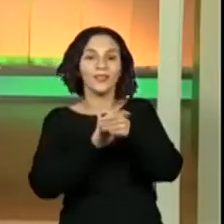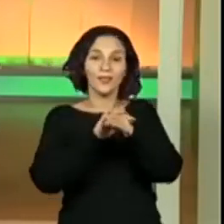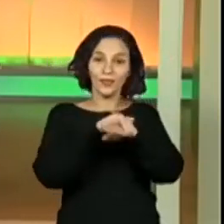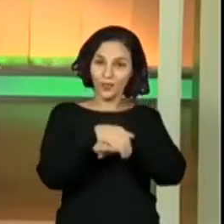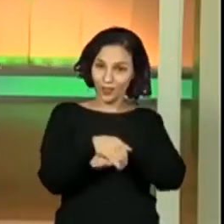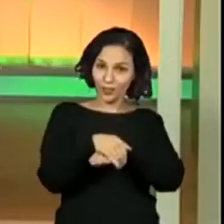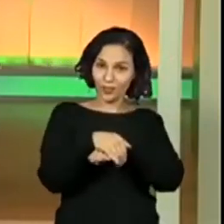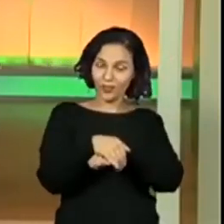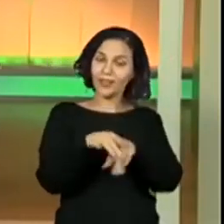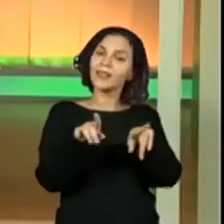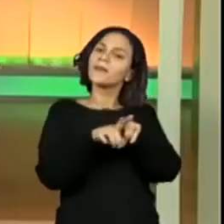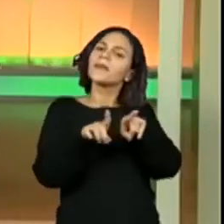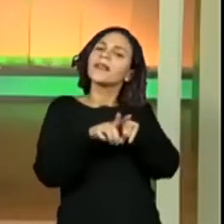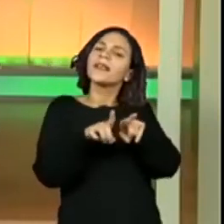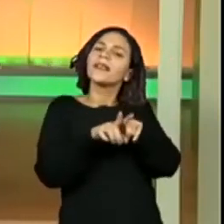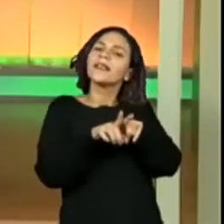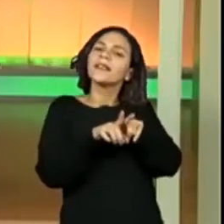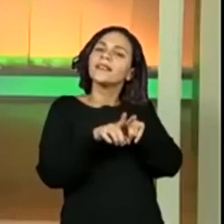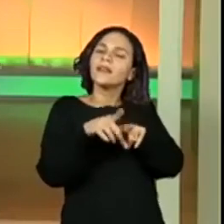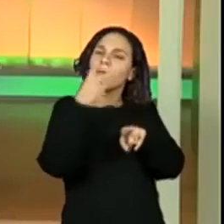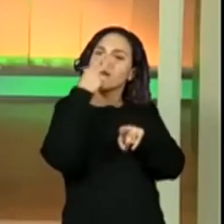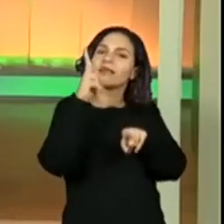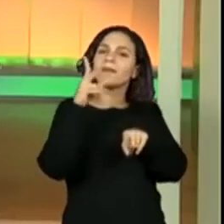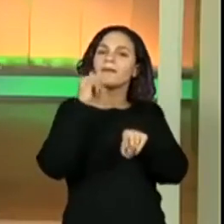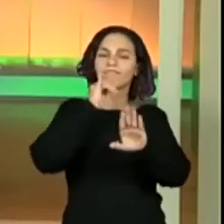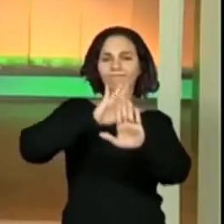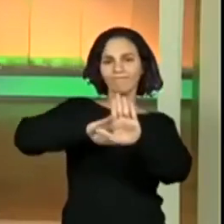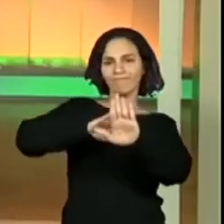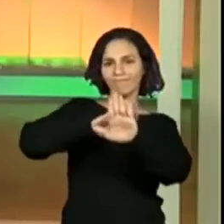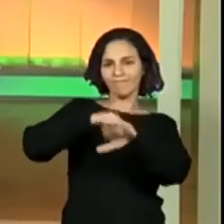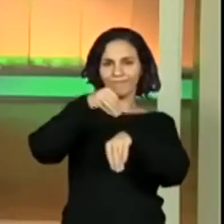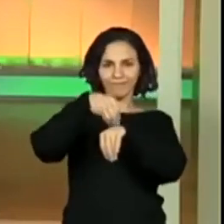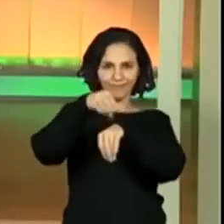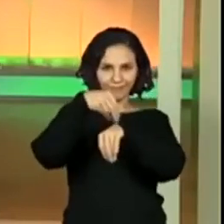dela sempre haver uma mensagem.